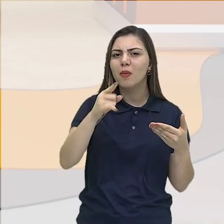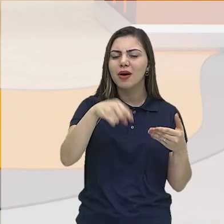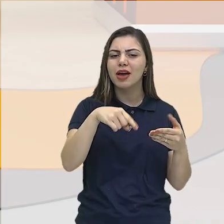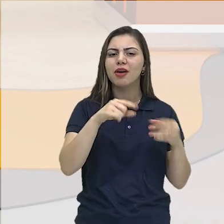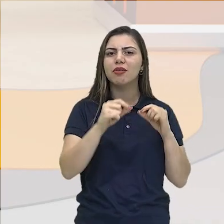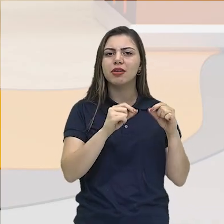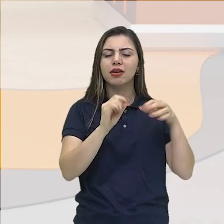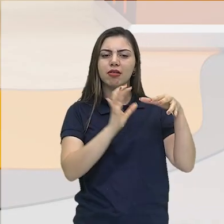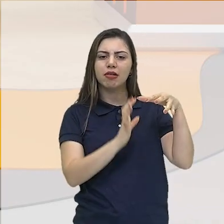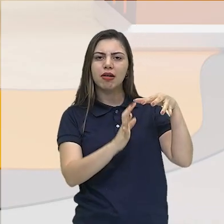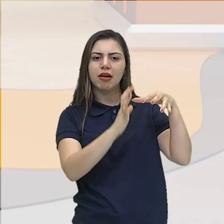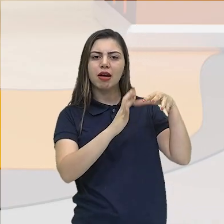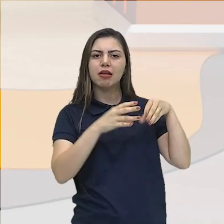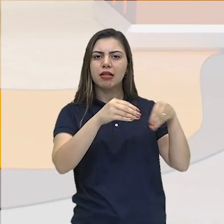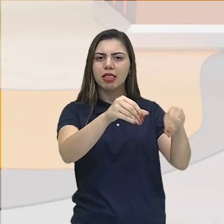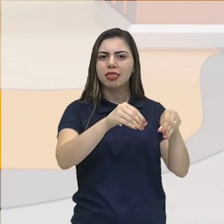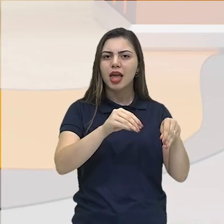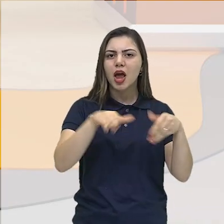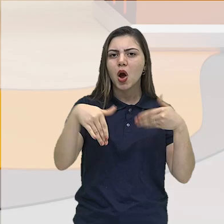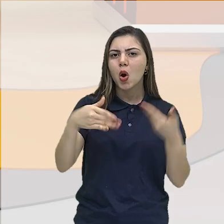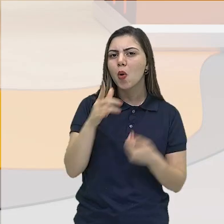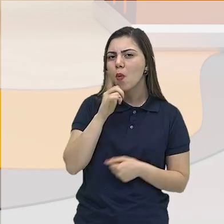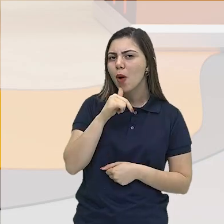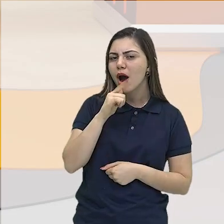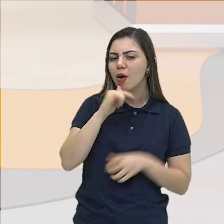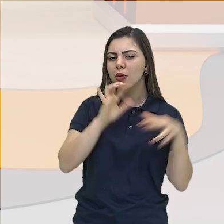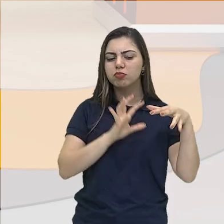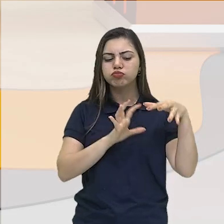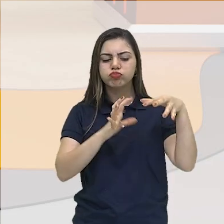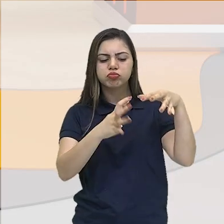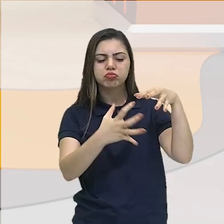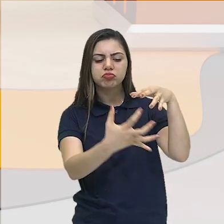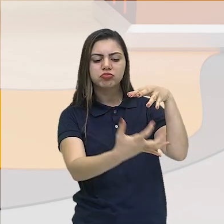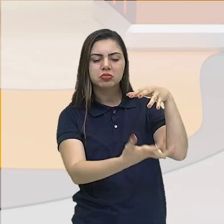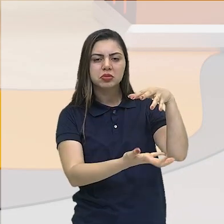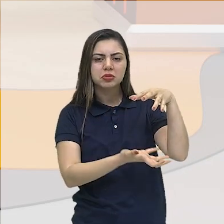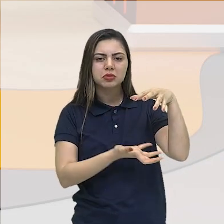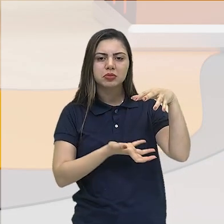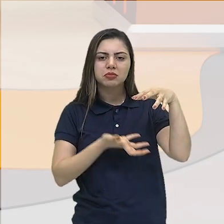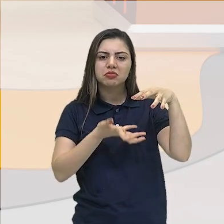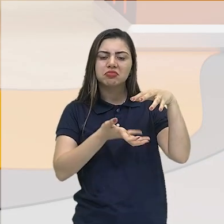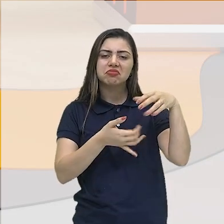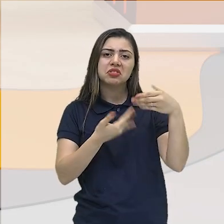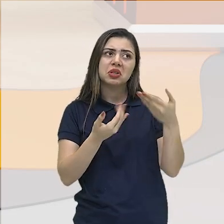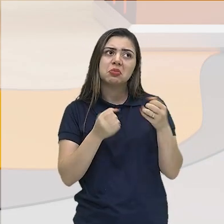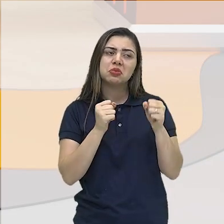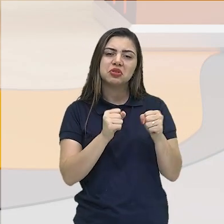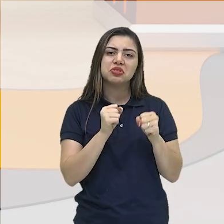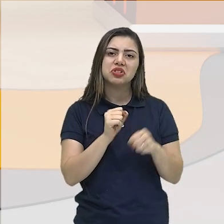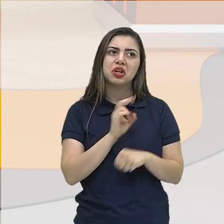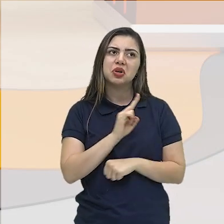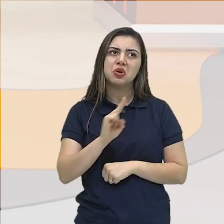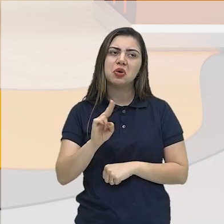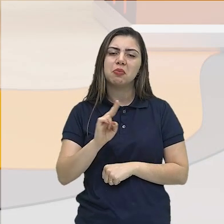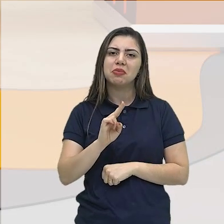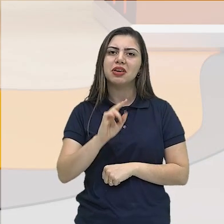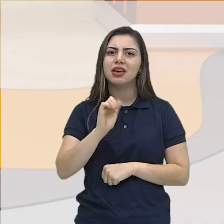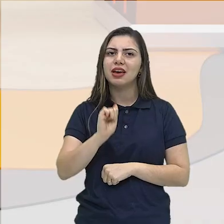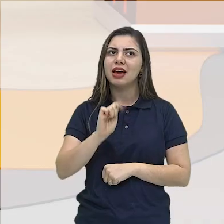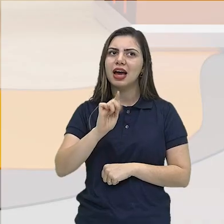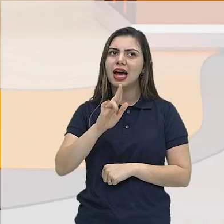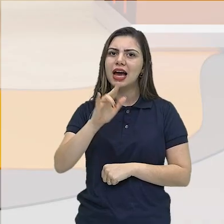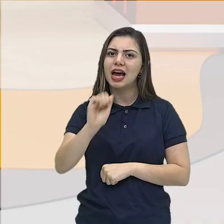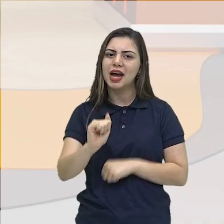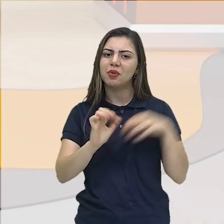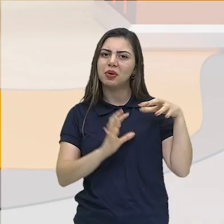se sobressai água? Né? A gente poderia até mesmo chamar o nosso planeta de, em vez de terra, planeta água, quem sabe? Então, a